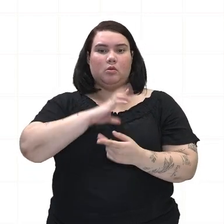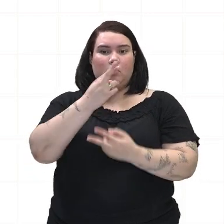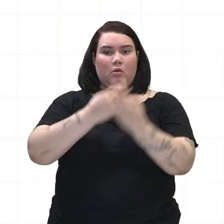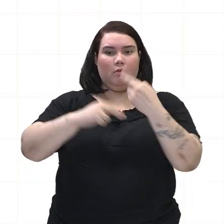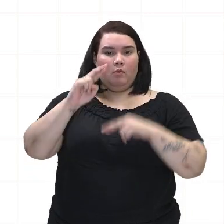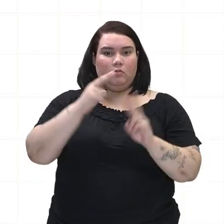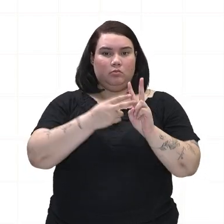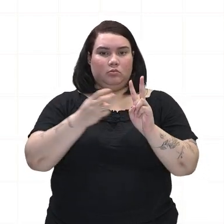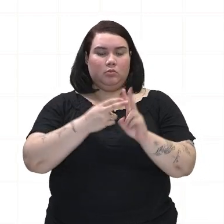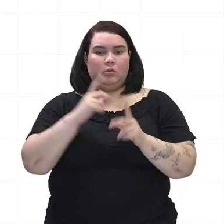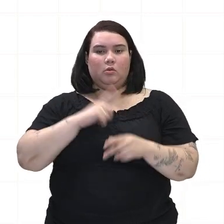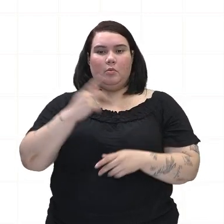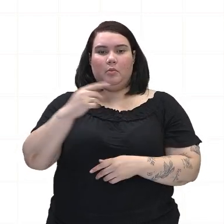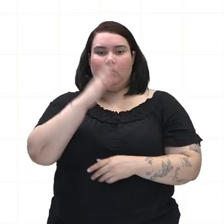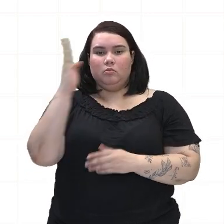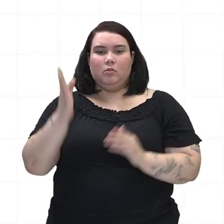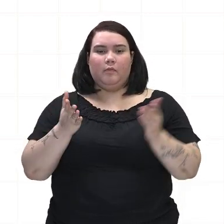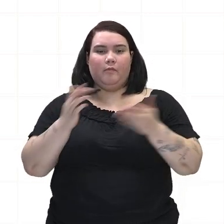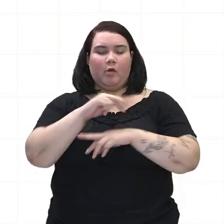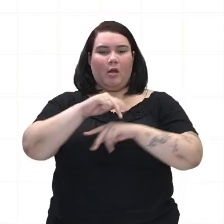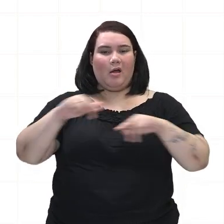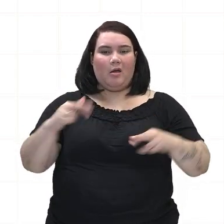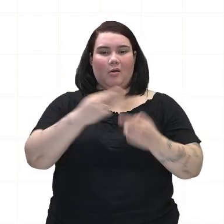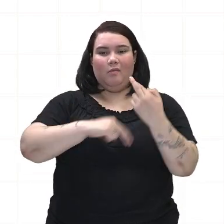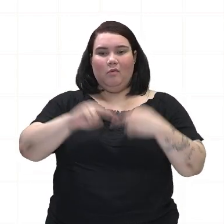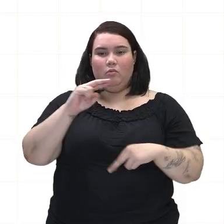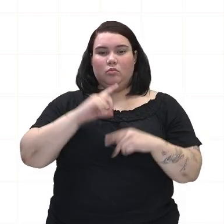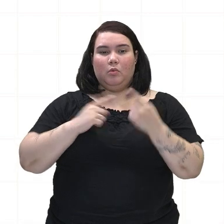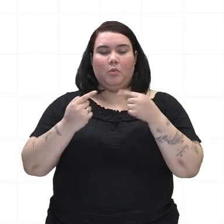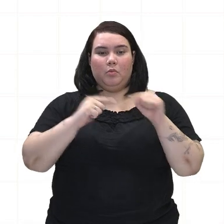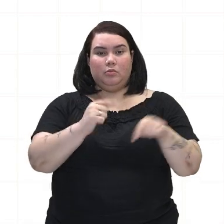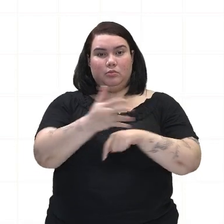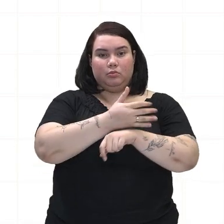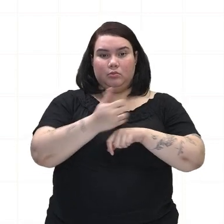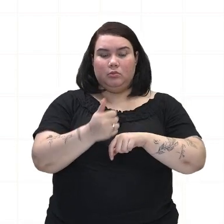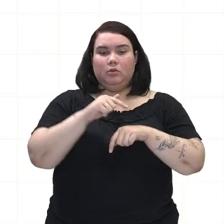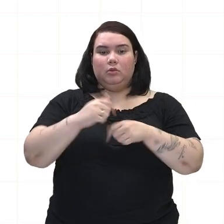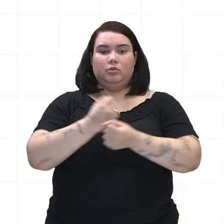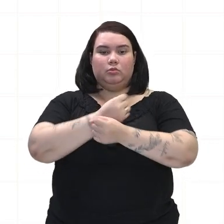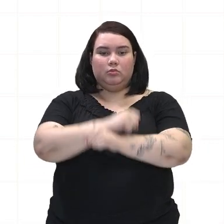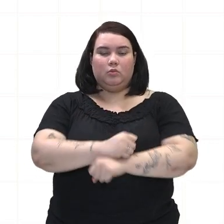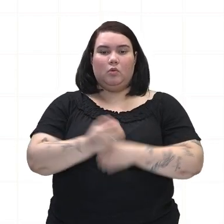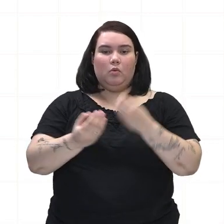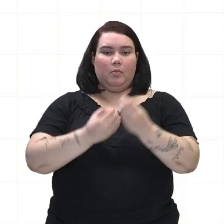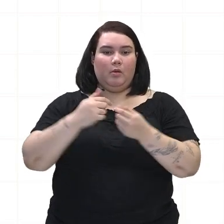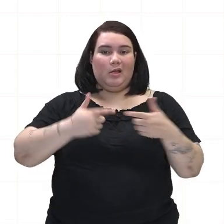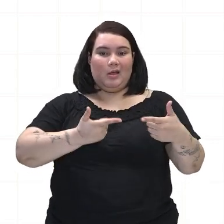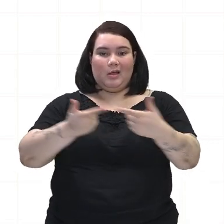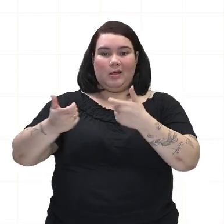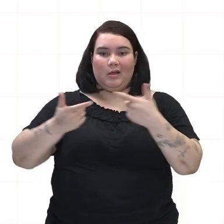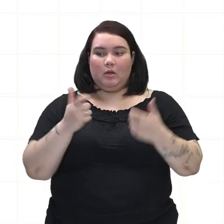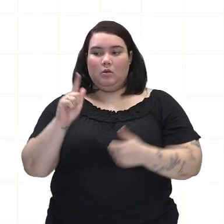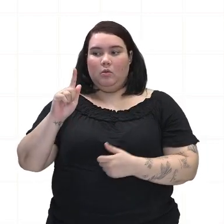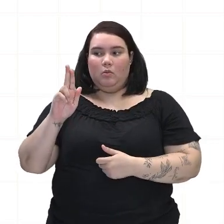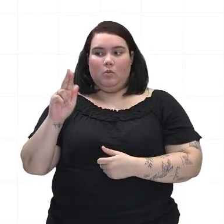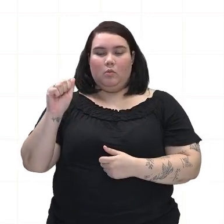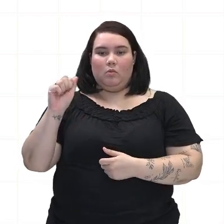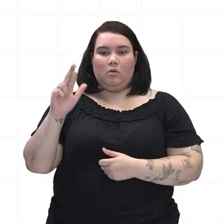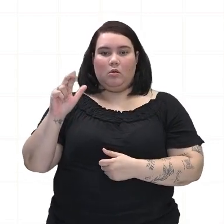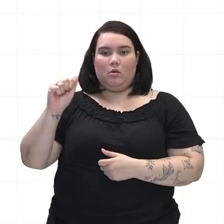ocorreram diversas revoltas indígenas contra a colonização e a escravidão, como a Guerra dos Guaranis,